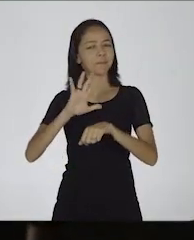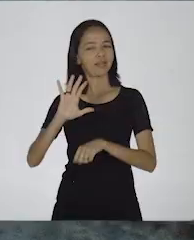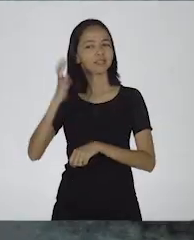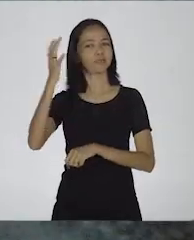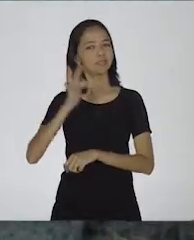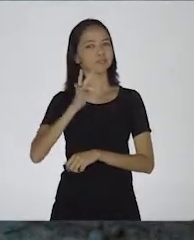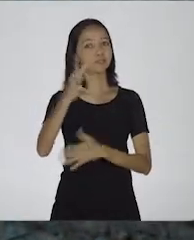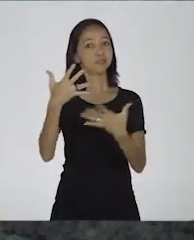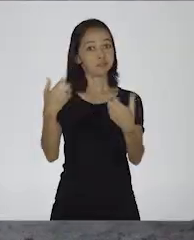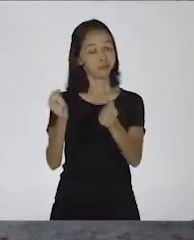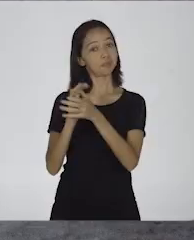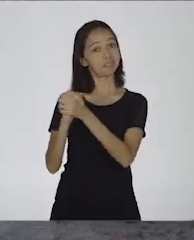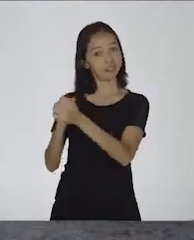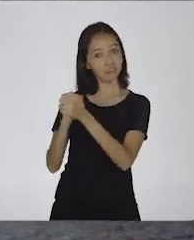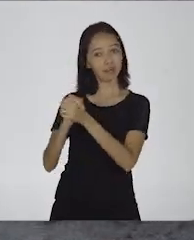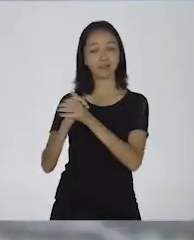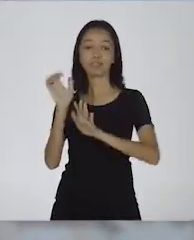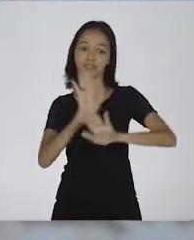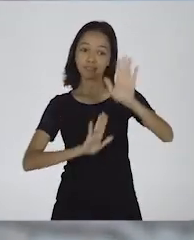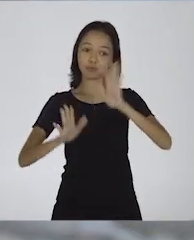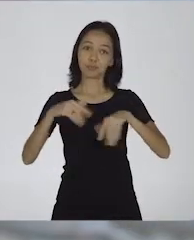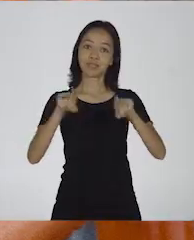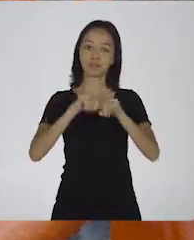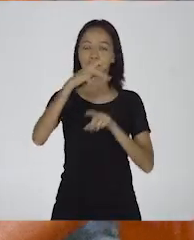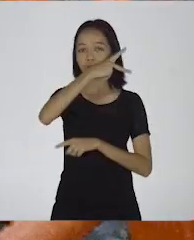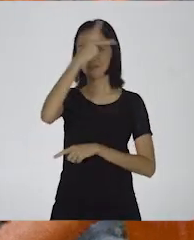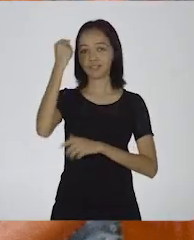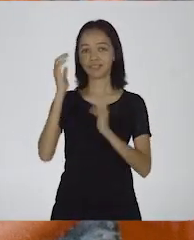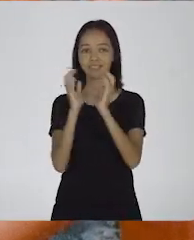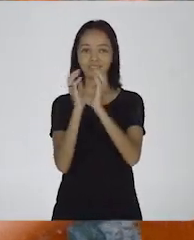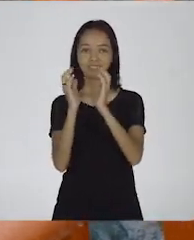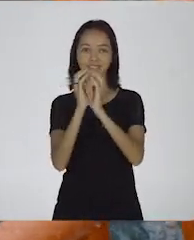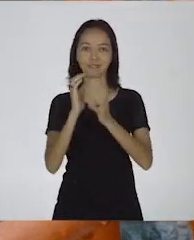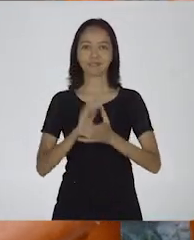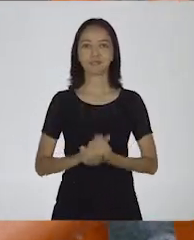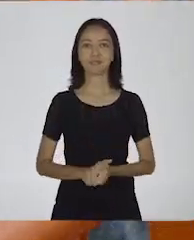vem mais por aí. Bora manter a parceria e bora se cuidar. Prefeitura do Recife.